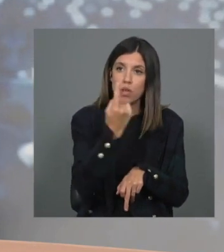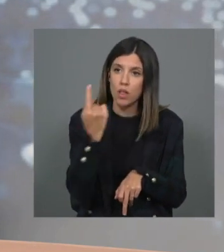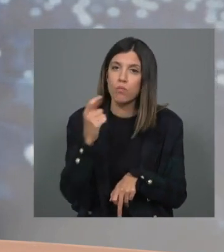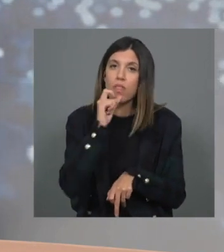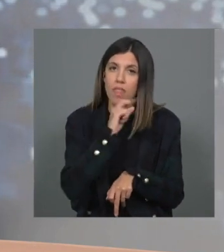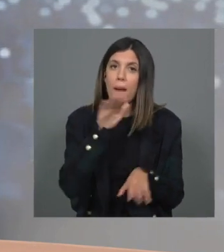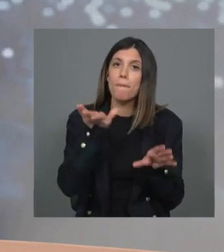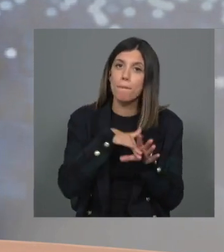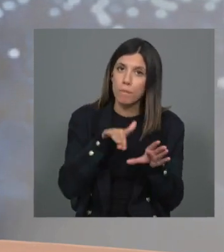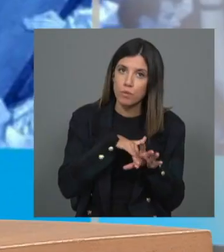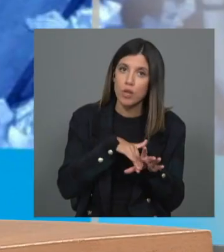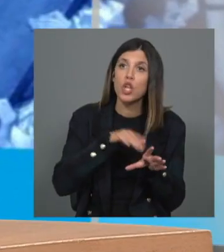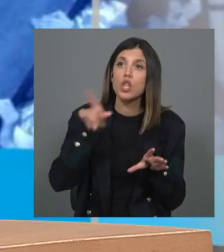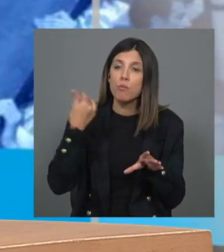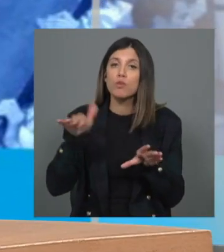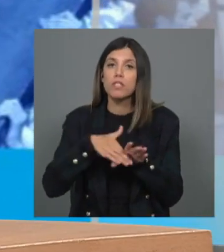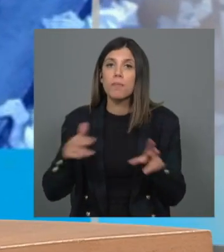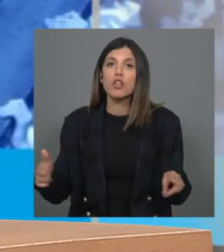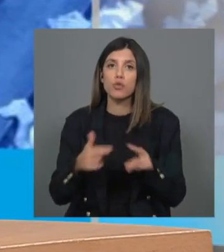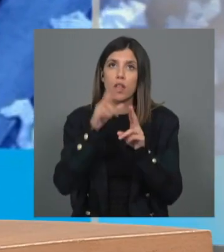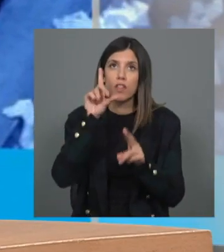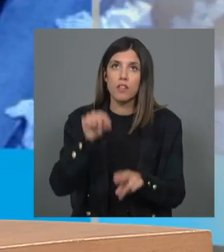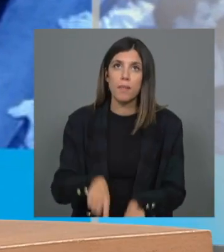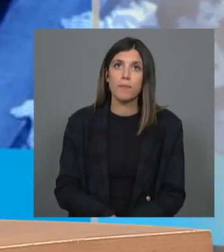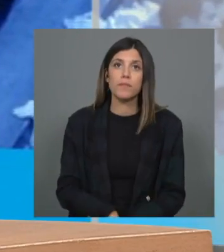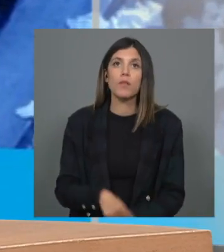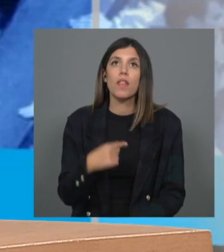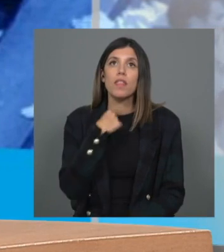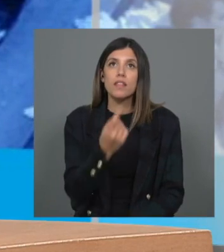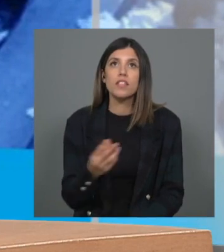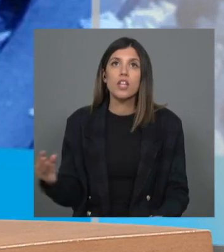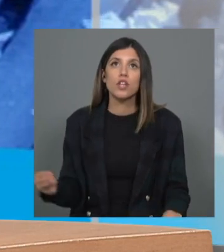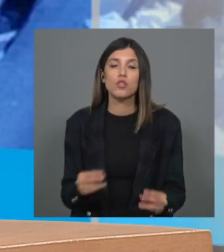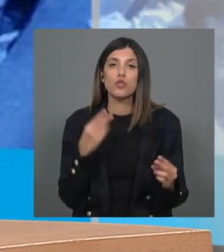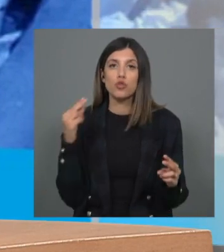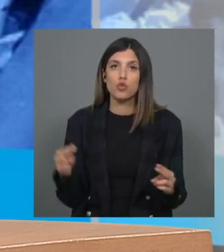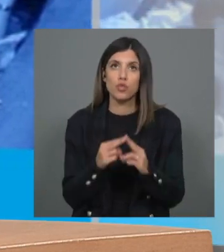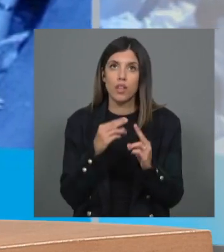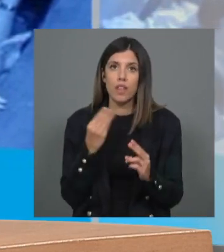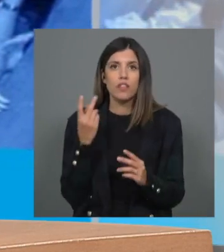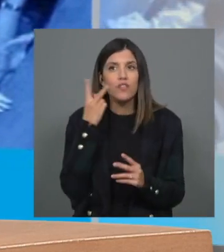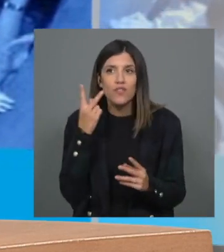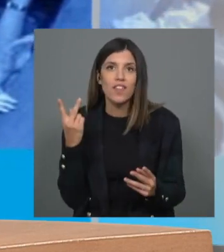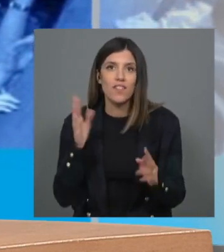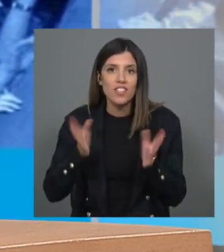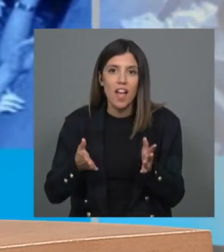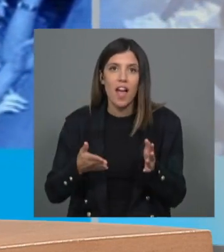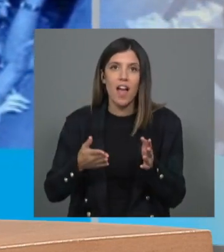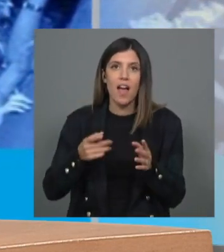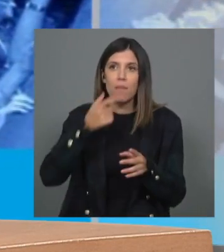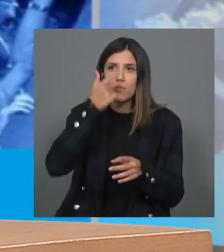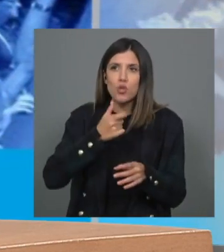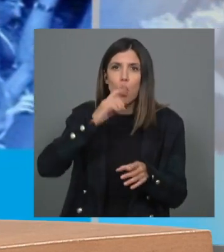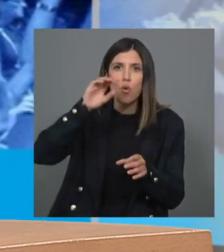jornadas. Exatamente. Eu acho que o mais importante a dizer é que as jornadas estão vivas, já estão a fazer caminho, já há muita gente envolvida, já há muitas iniciativas a